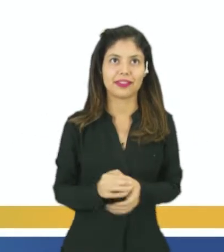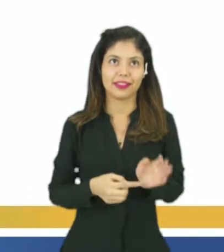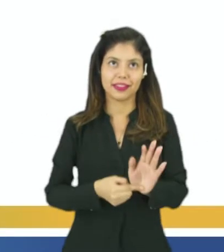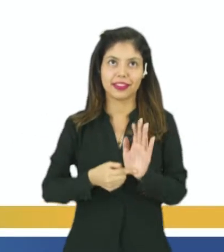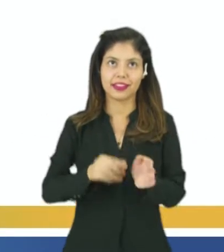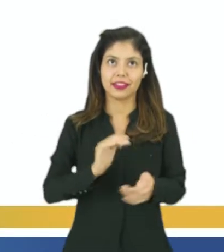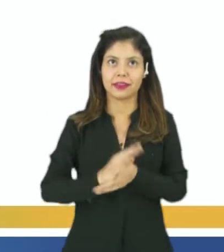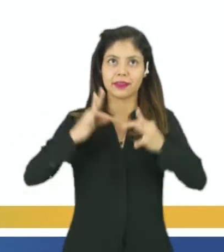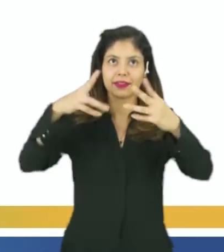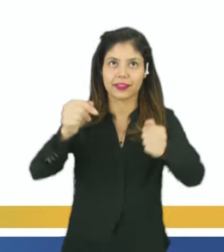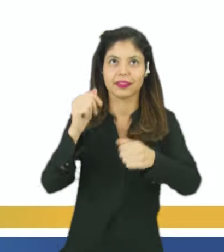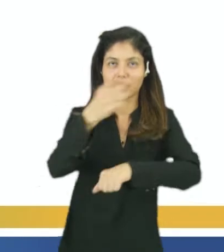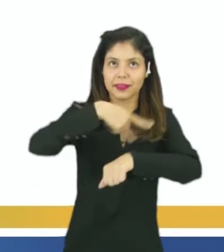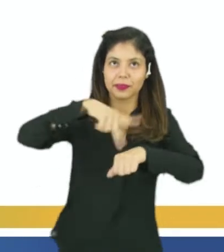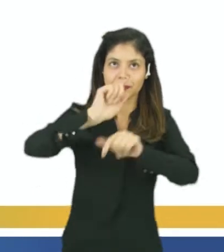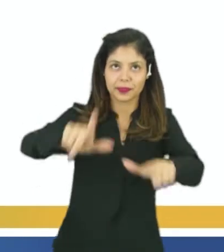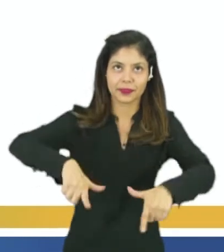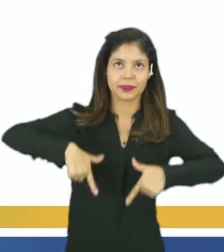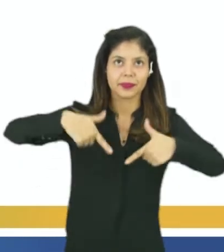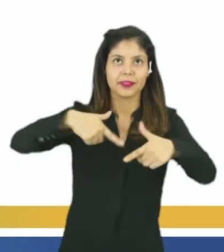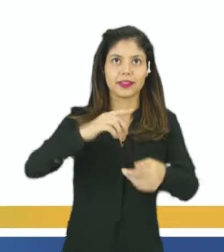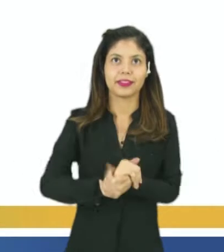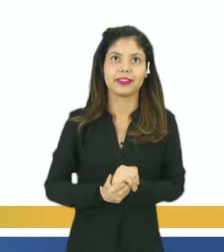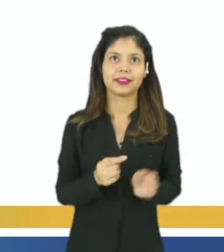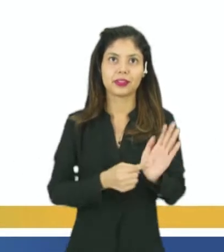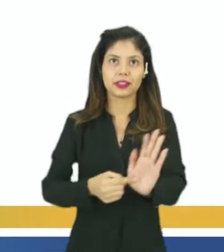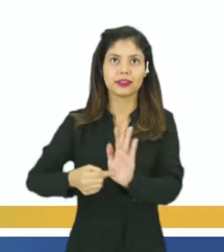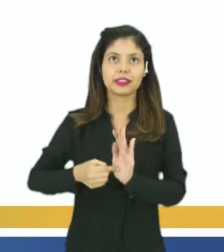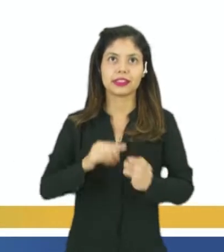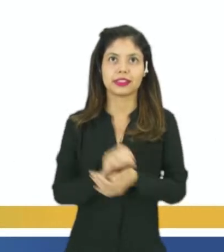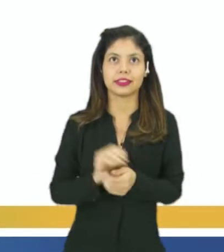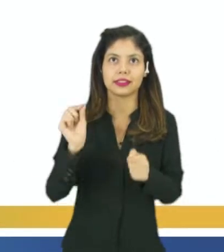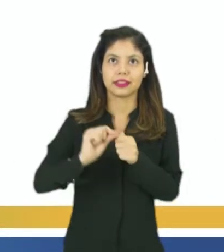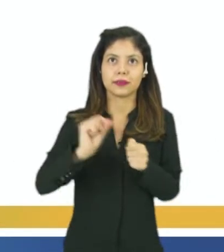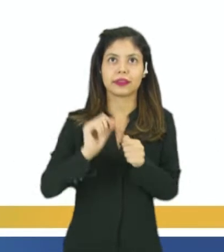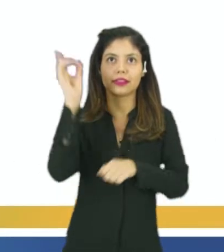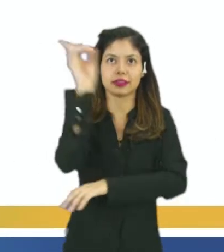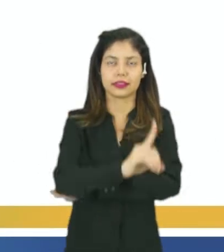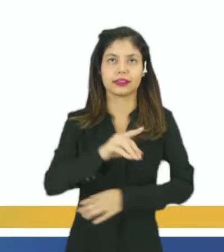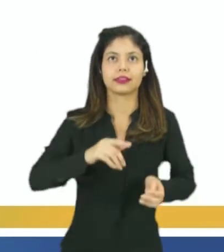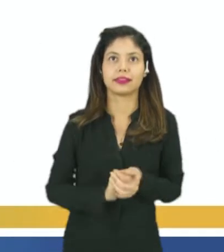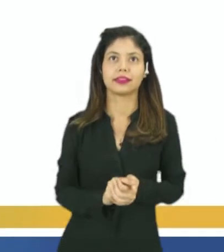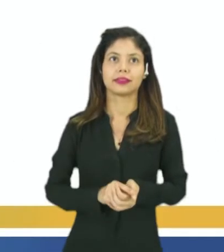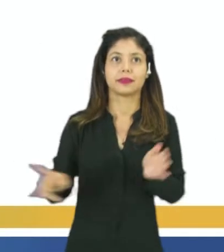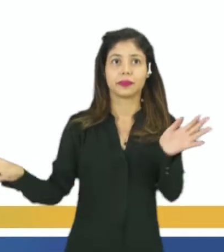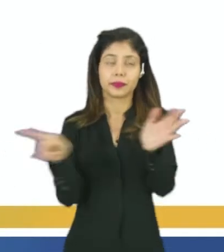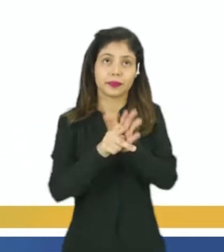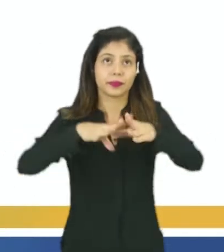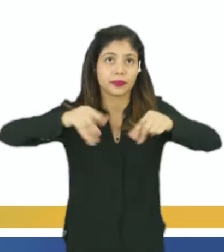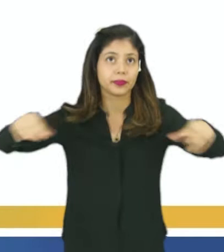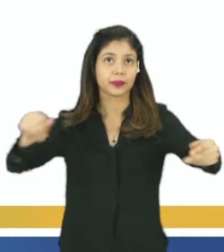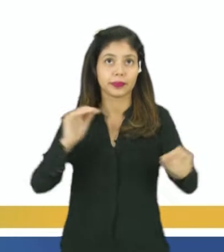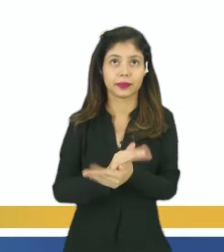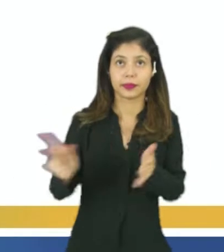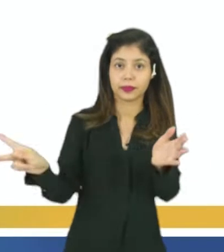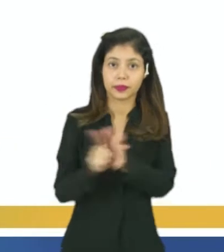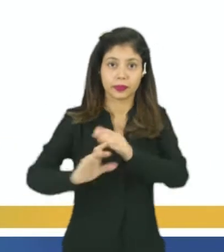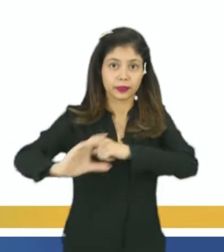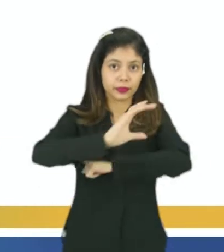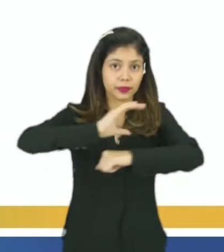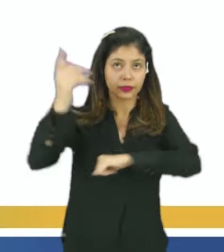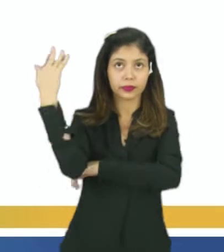Quilombolas em todo o país lutam para fazer valer o direito à propriedade de suas terras, garantido